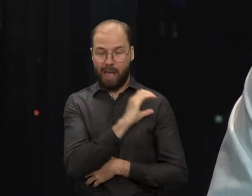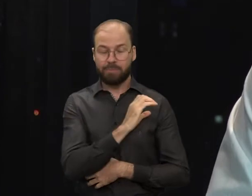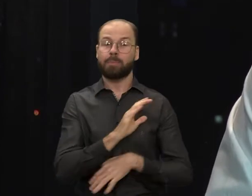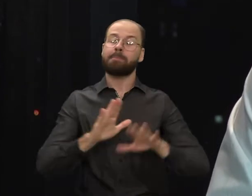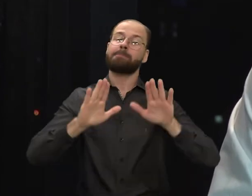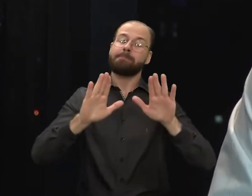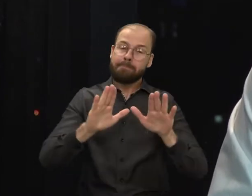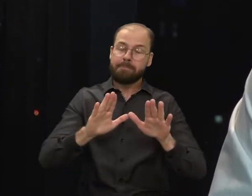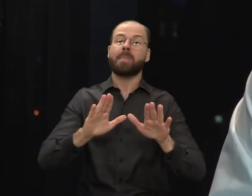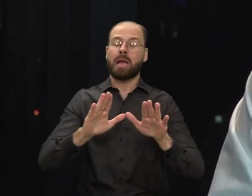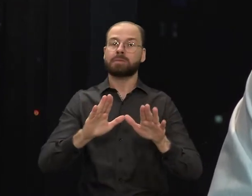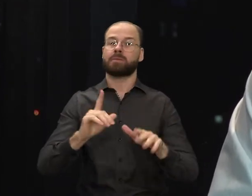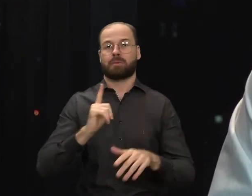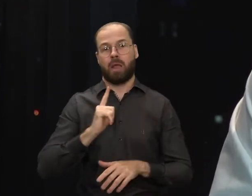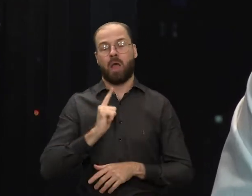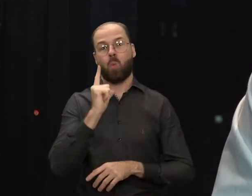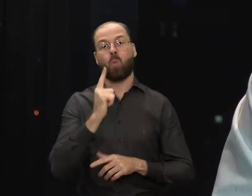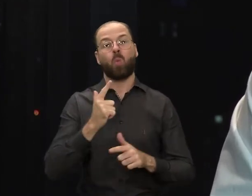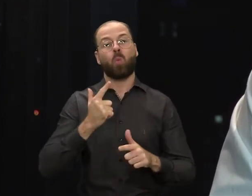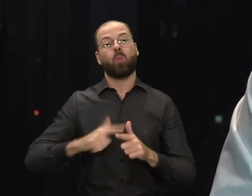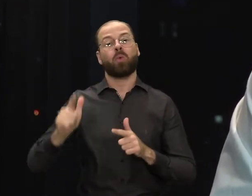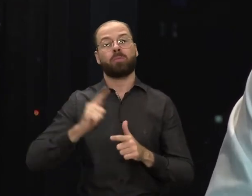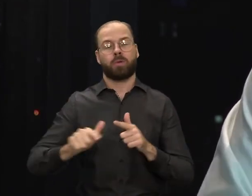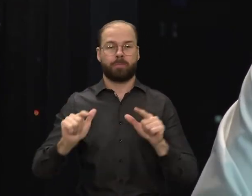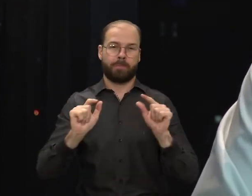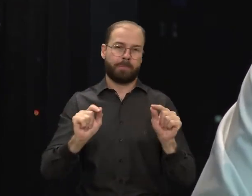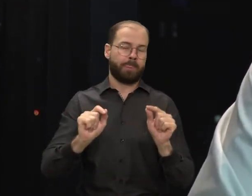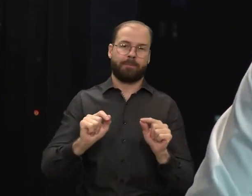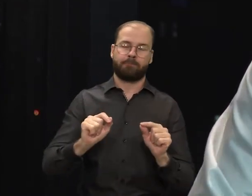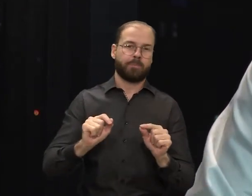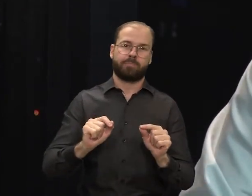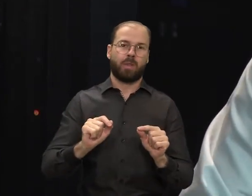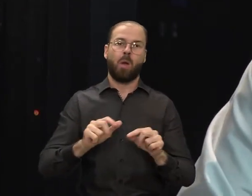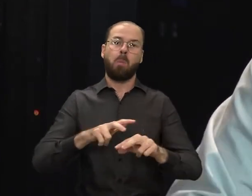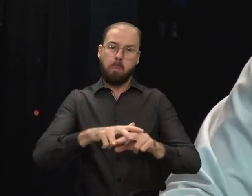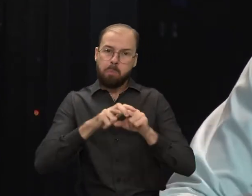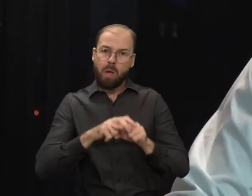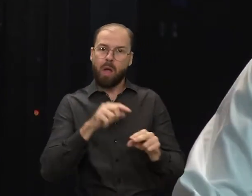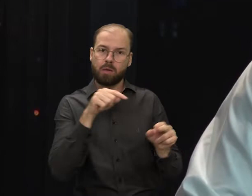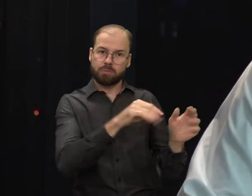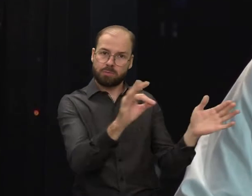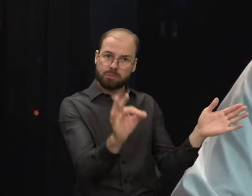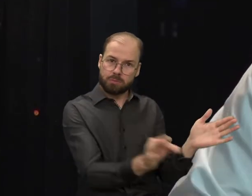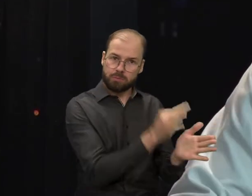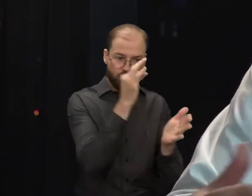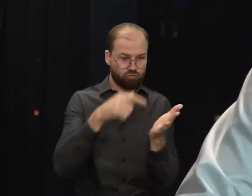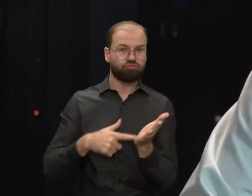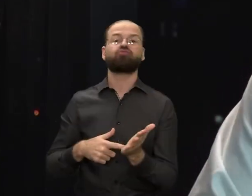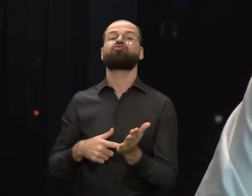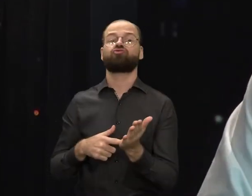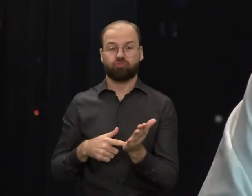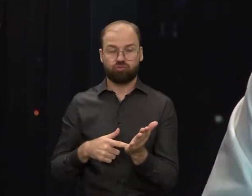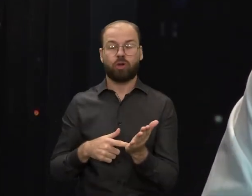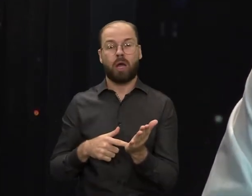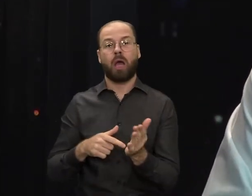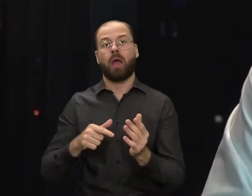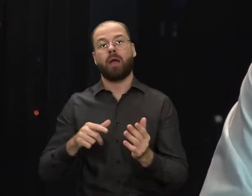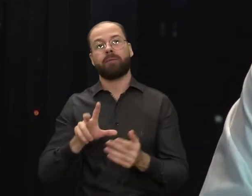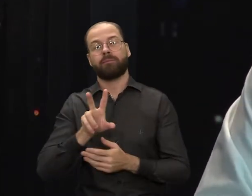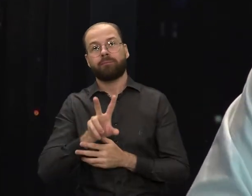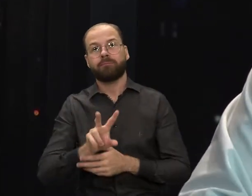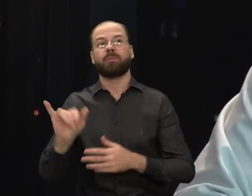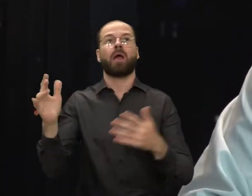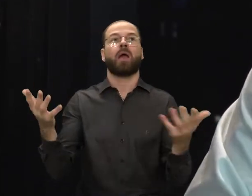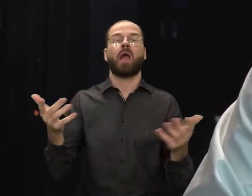E aí você pode ter um problema que, assim, não é porque também o licenciamento foi aprovado que